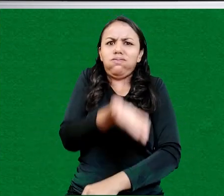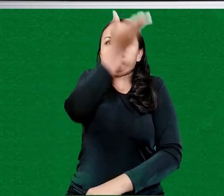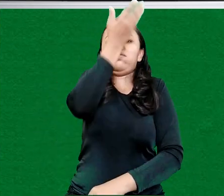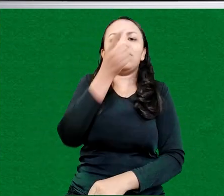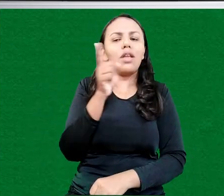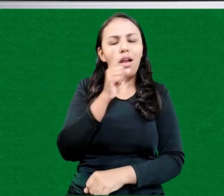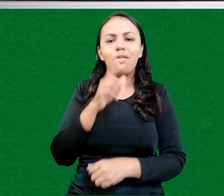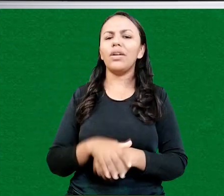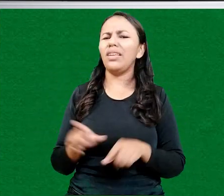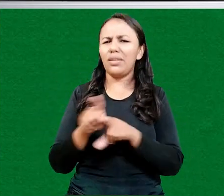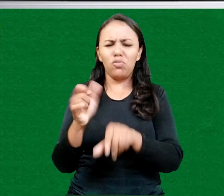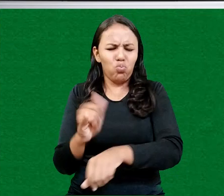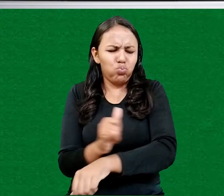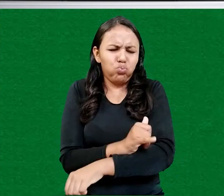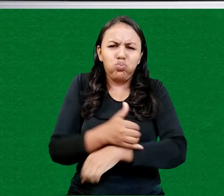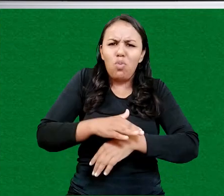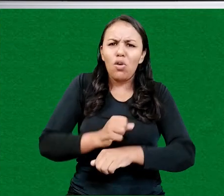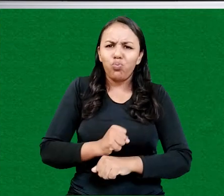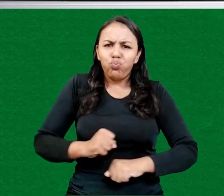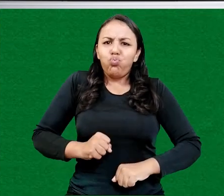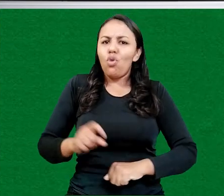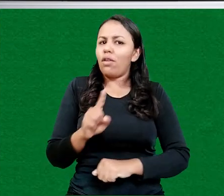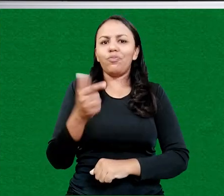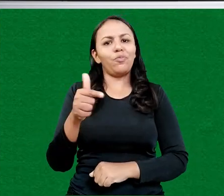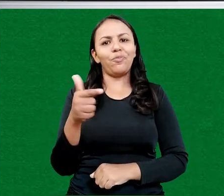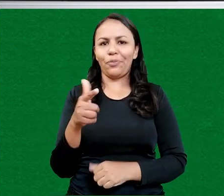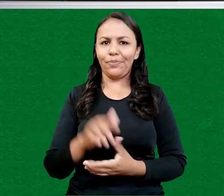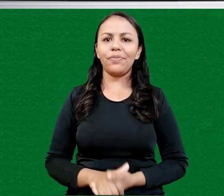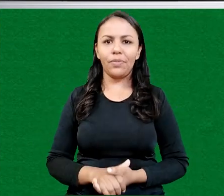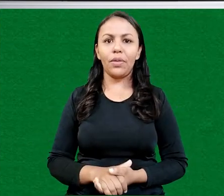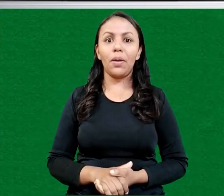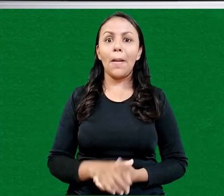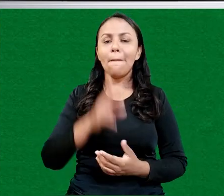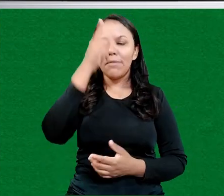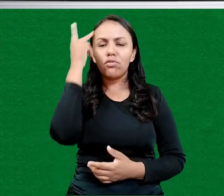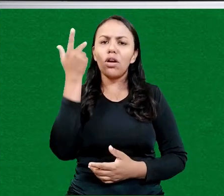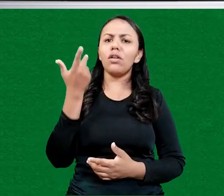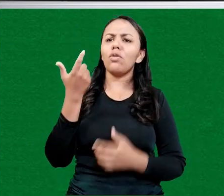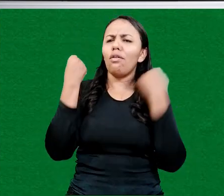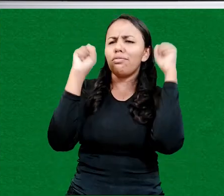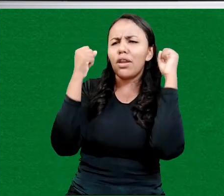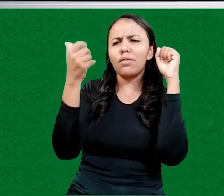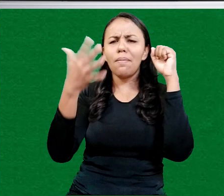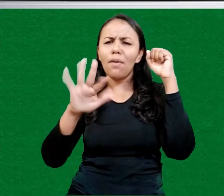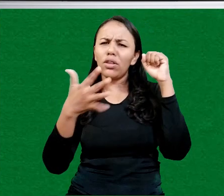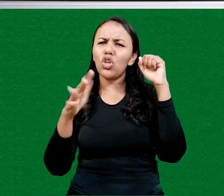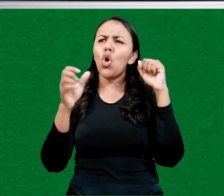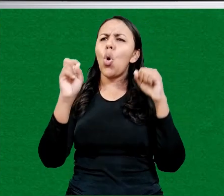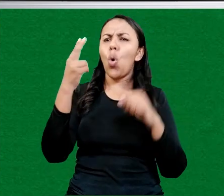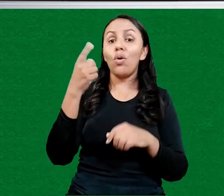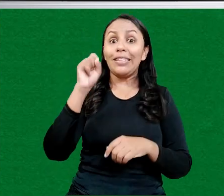você produza mais gordura e acumule gordura corporal. Indivíduos com volume de treino moderado ou intenso, se você é